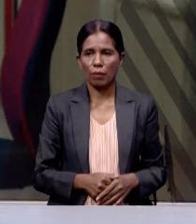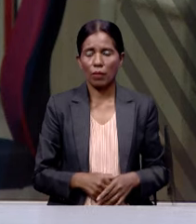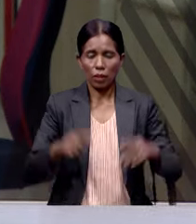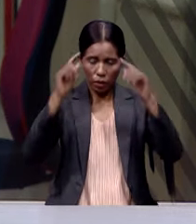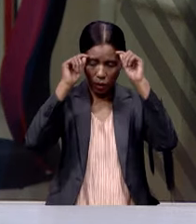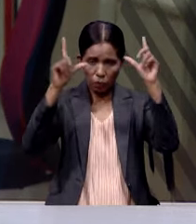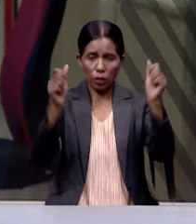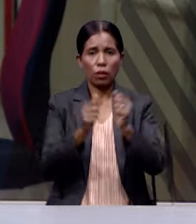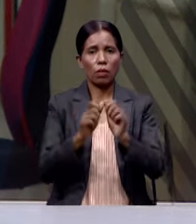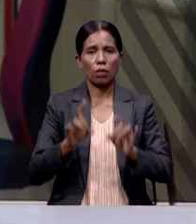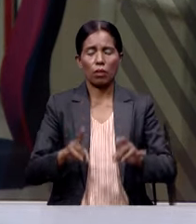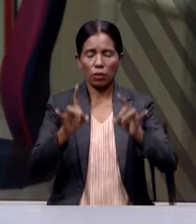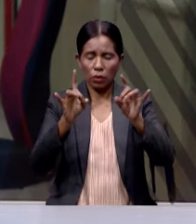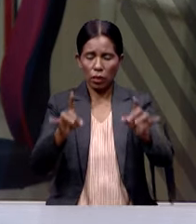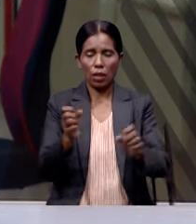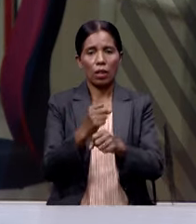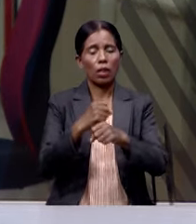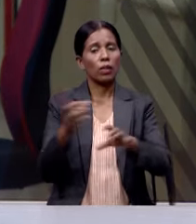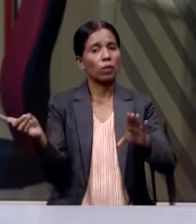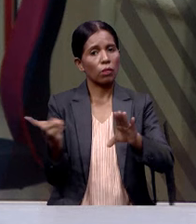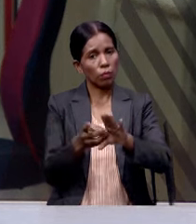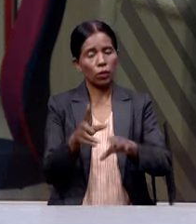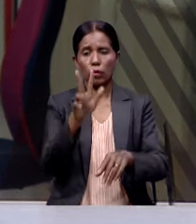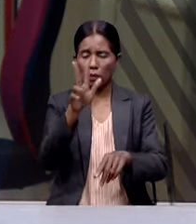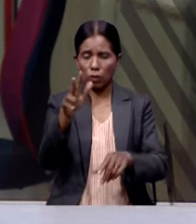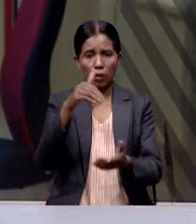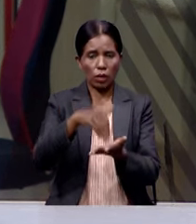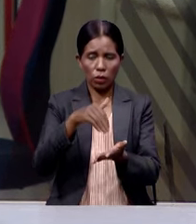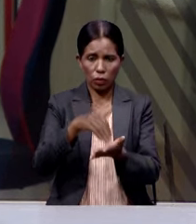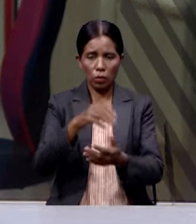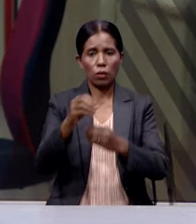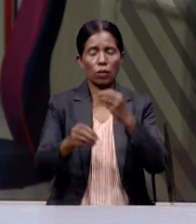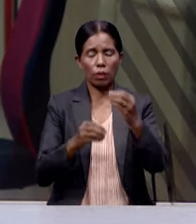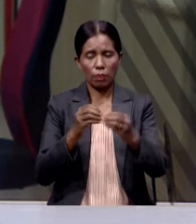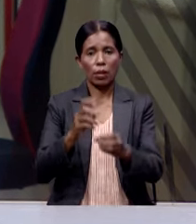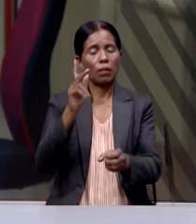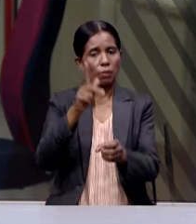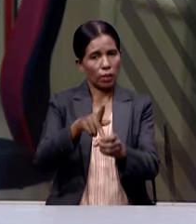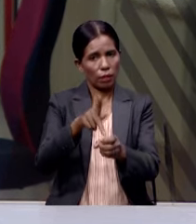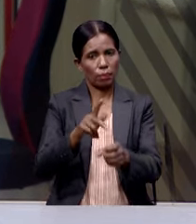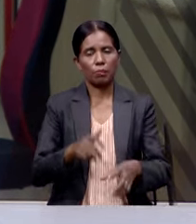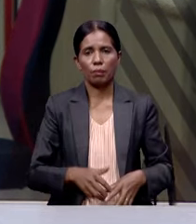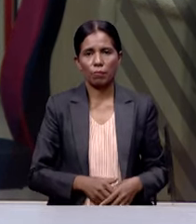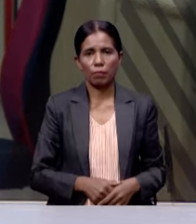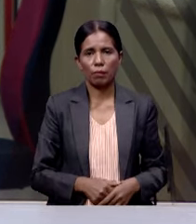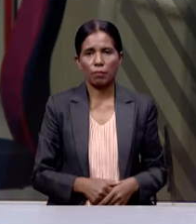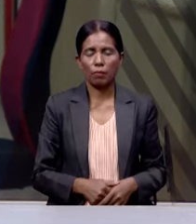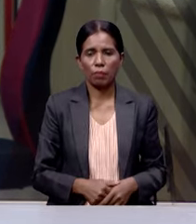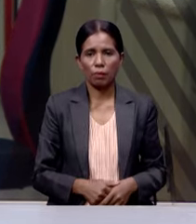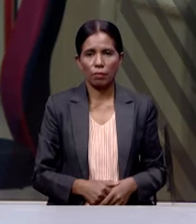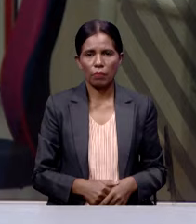Timor-Leste, o Austrália estabelece o no documento tolo, ba estudo viabilidade campo Greater Sunrise.